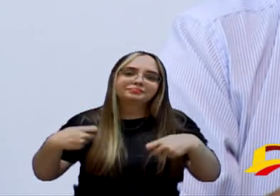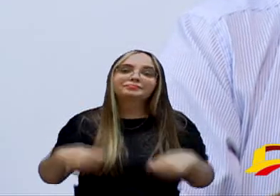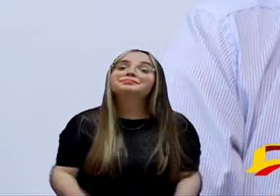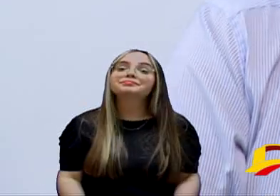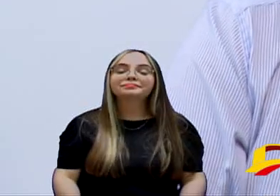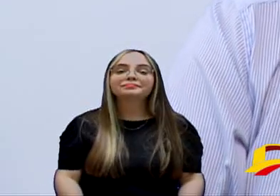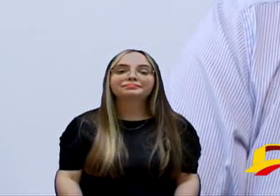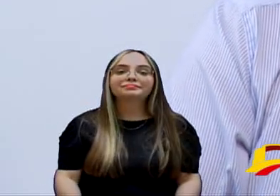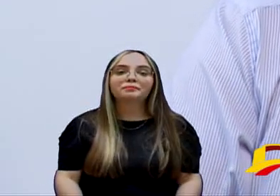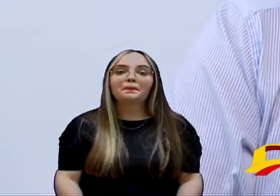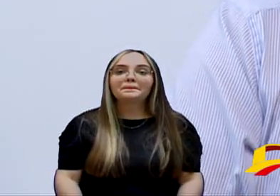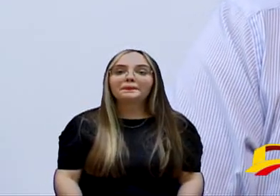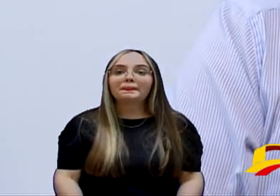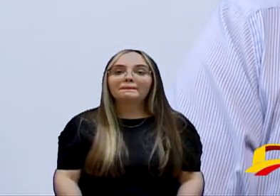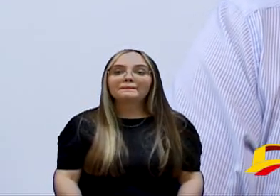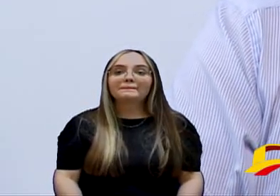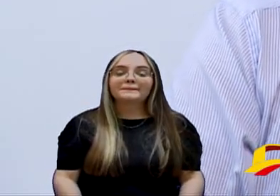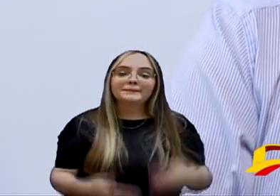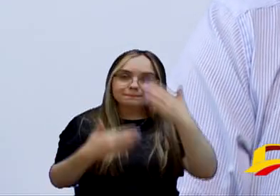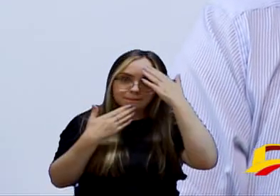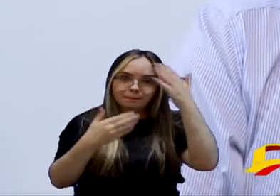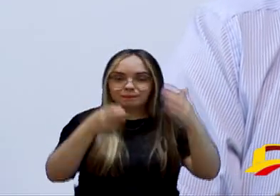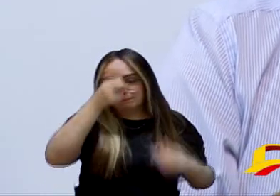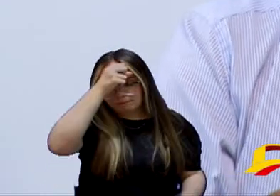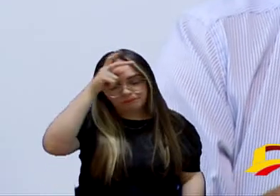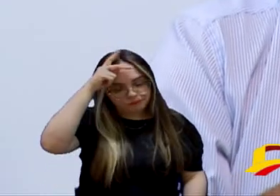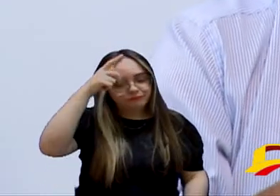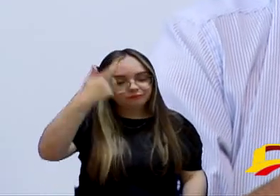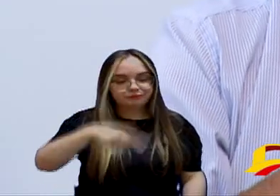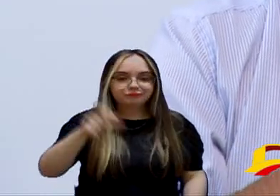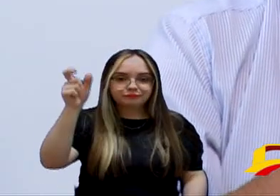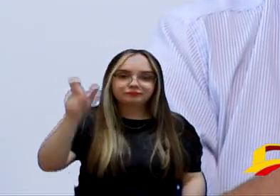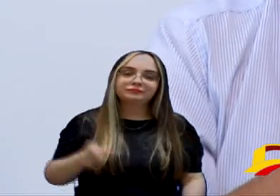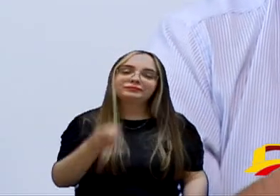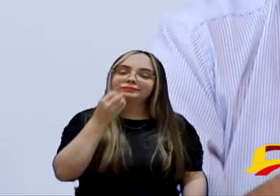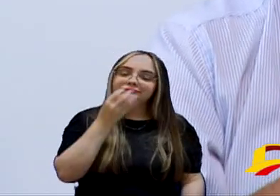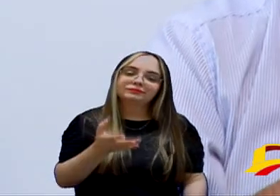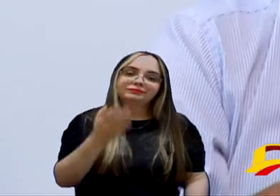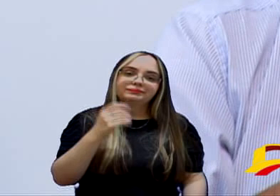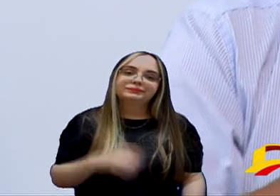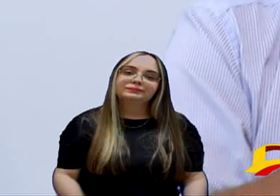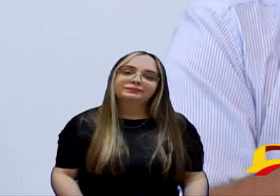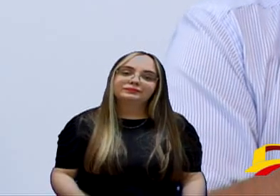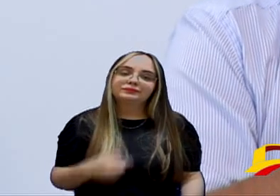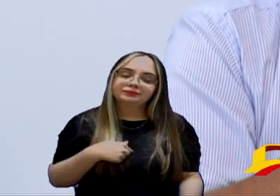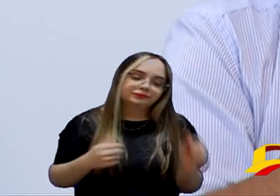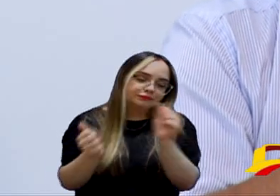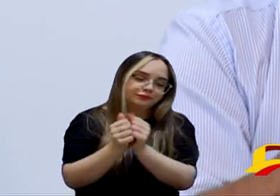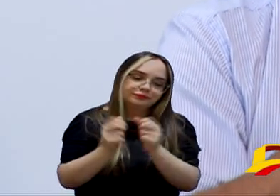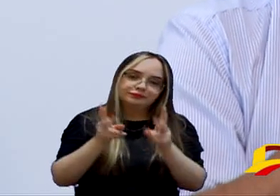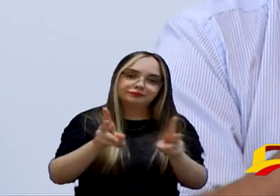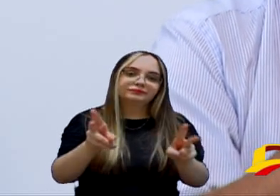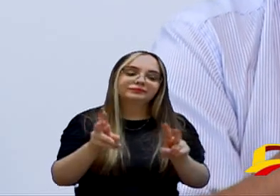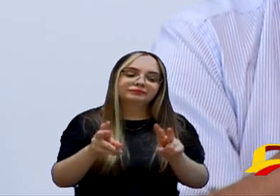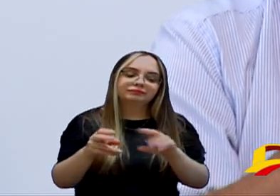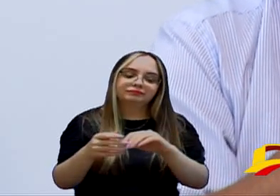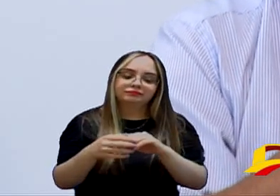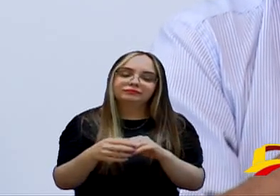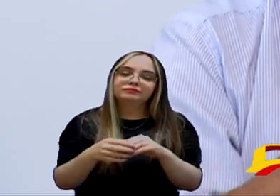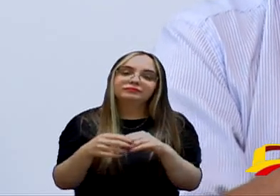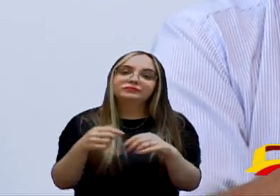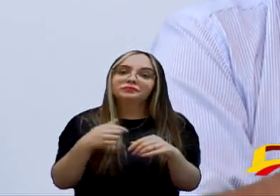é isso queria agradecer o prefeito mais uma vez falar para ele que eu tô com ele sempre independente